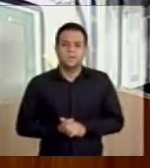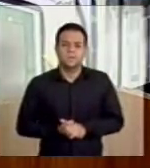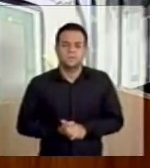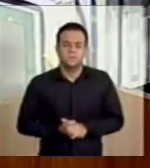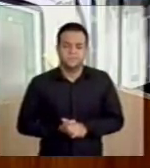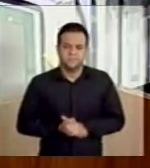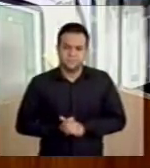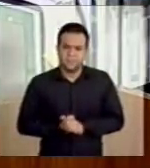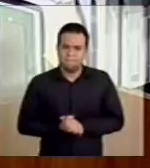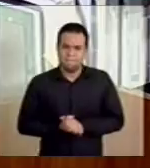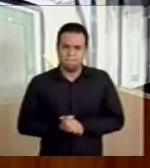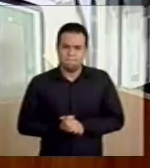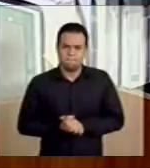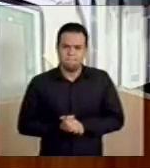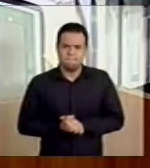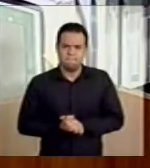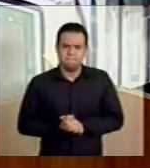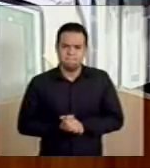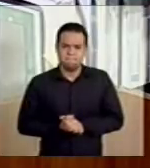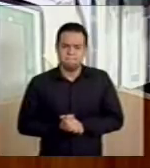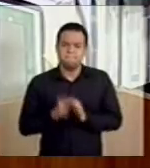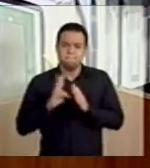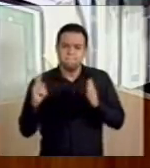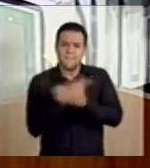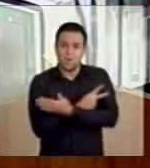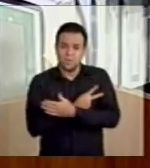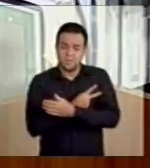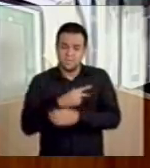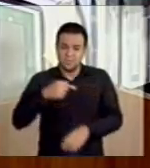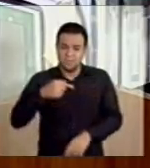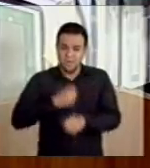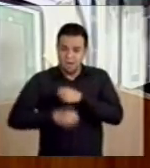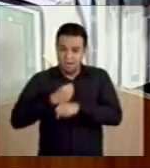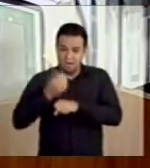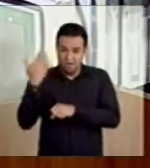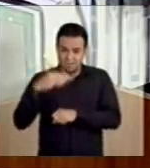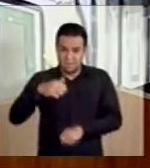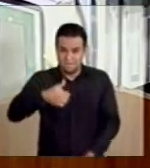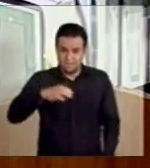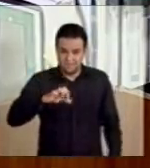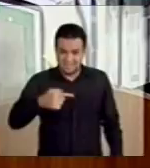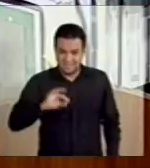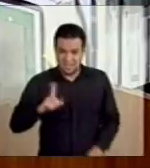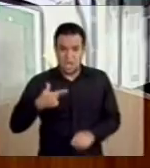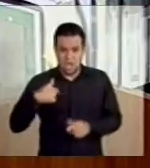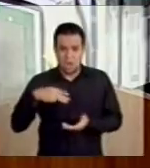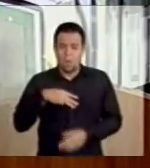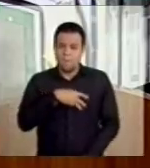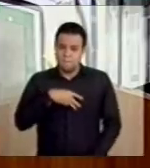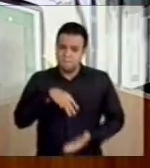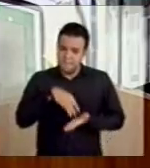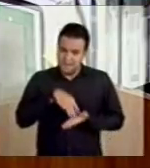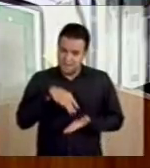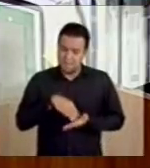a um fato ocorrido na década de 70, era eu, então, membro do Ministério Público do Estado de São